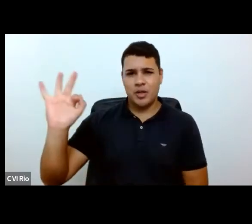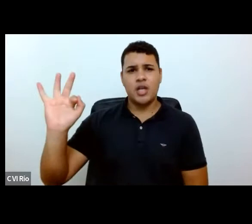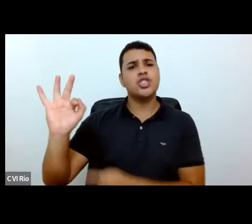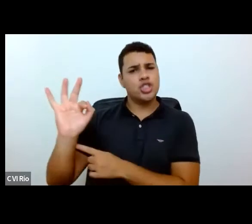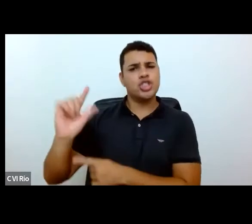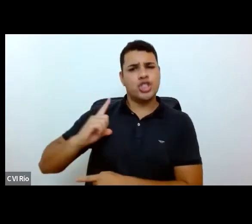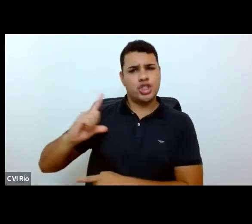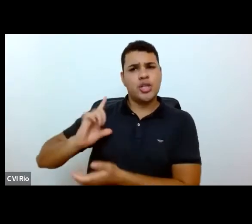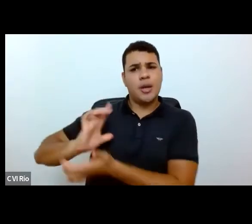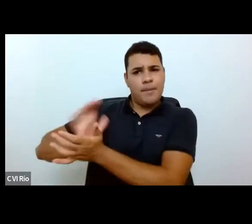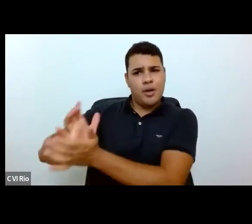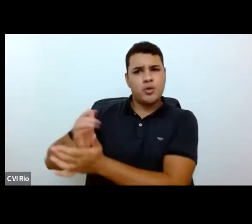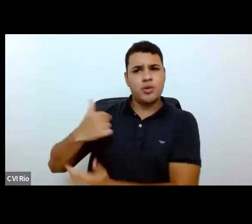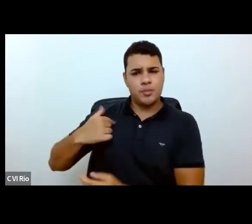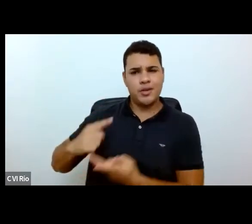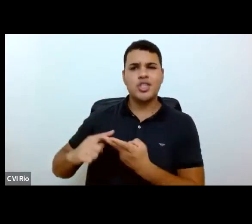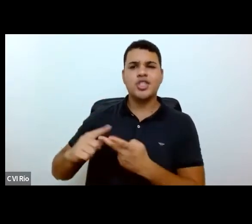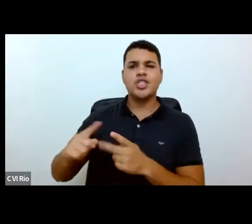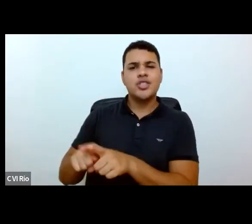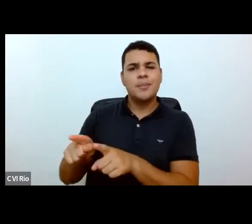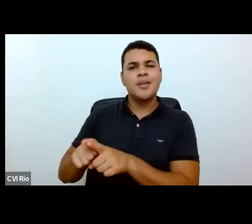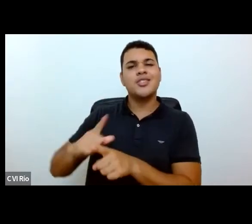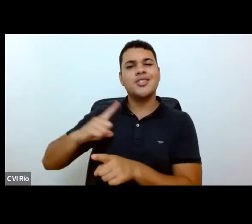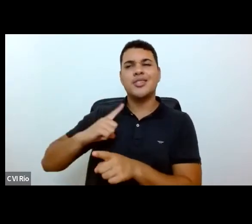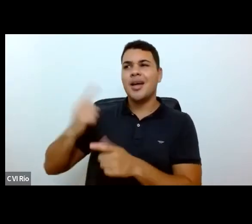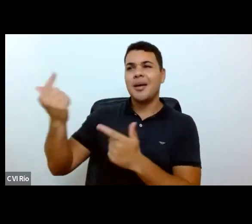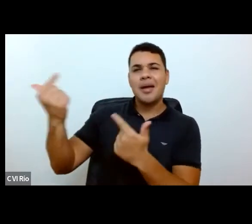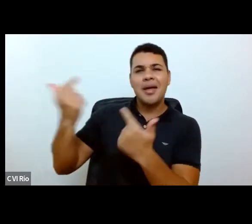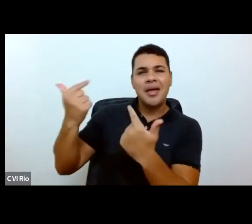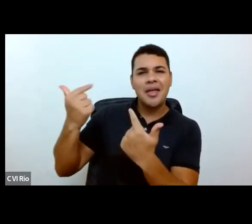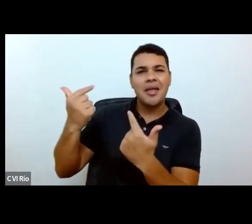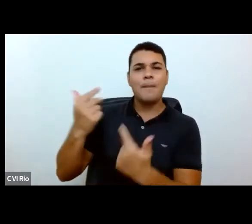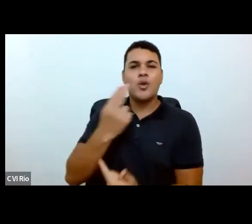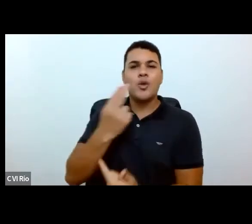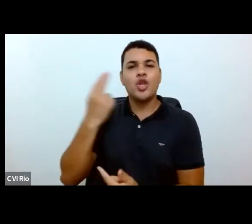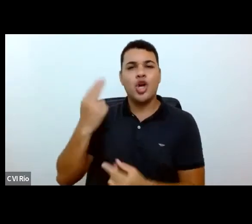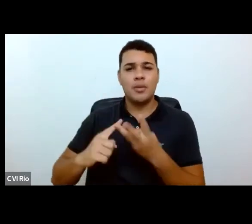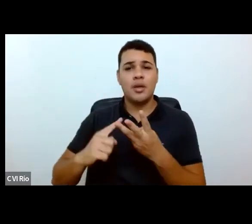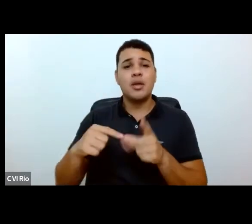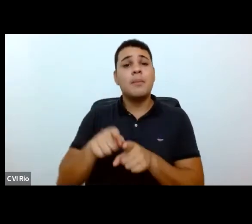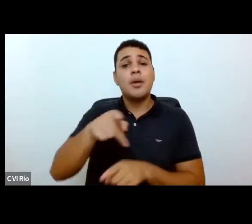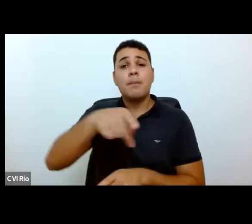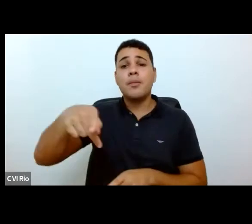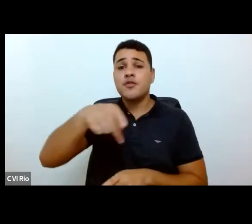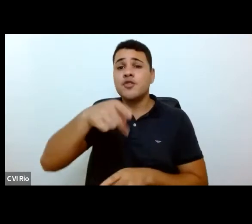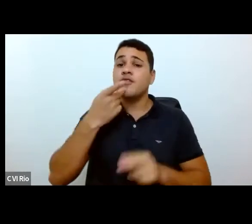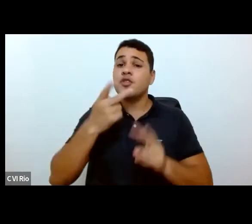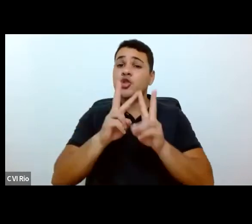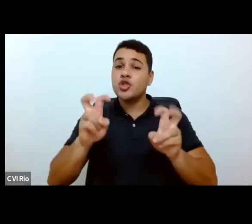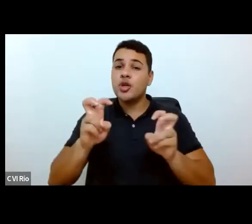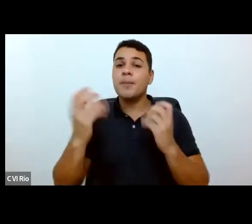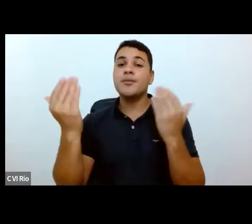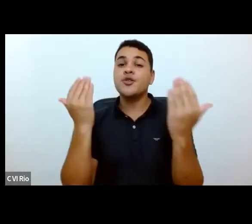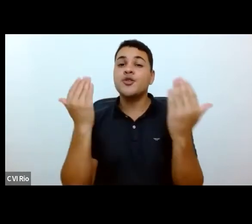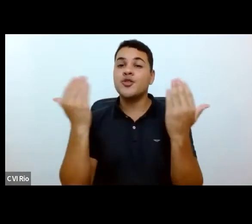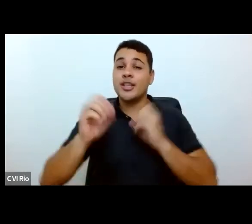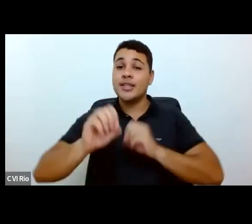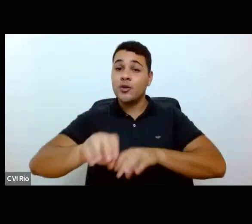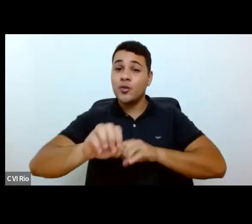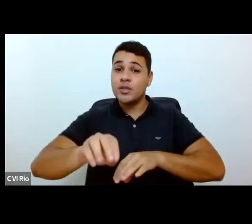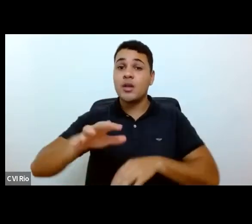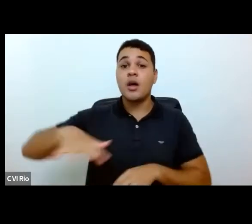transfobia, de deboche com meu nome, de professores dando aula de psicologia da educação, vindo com a questão de